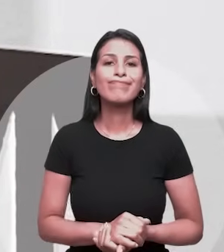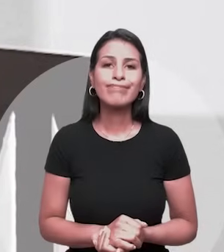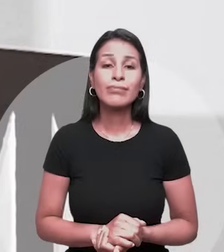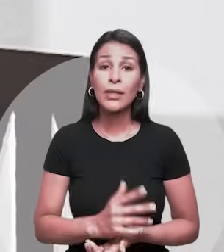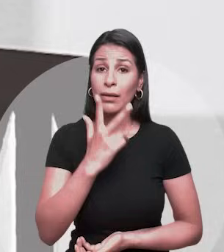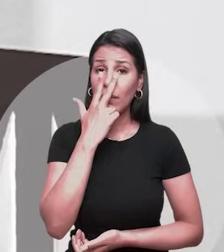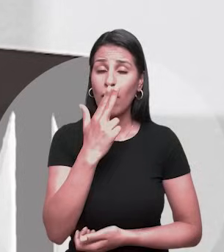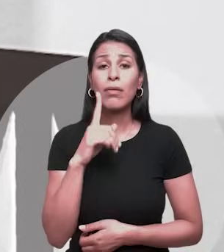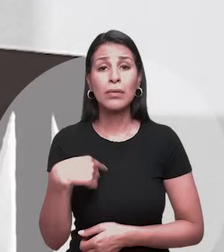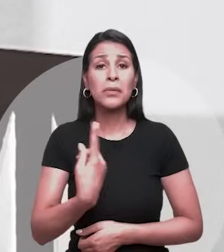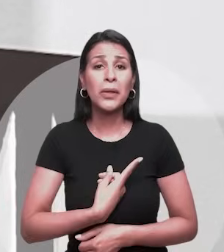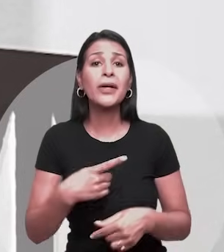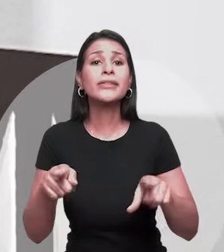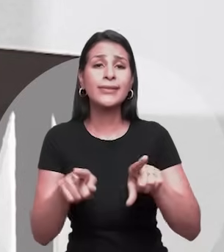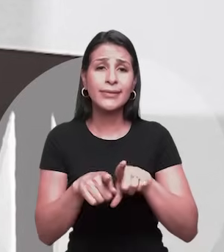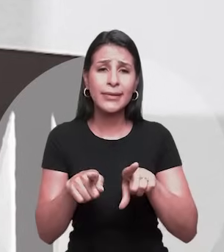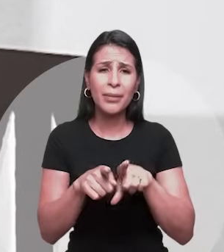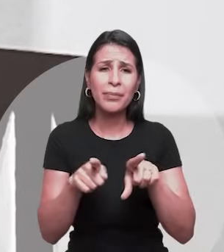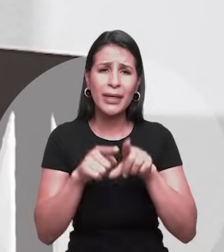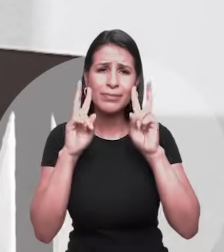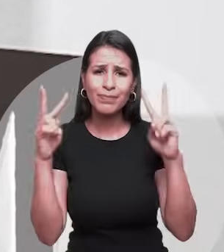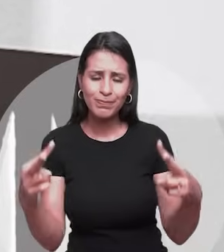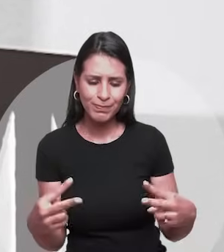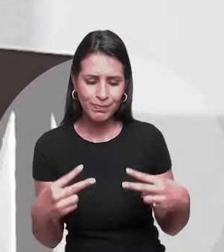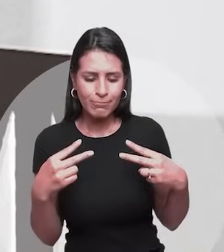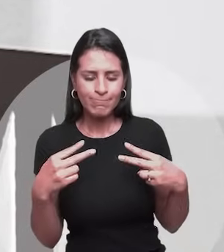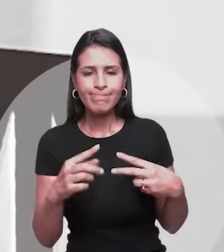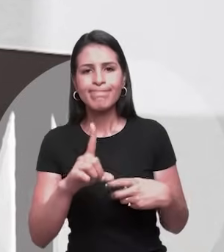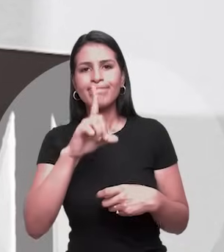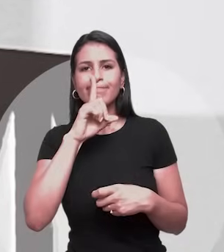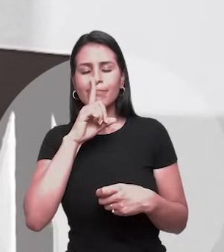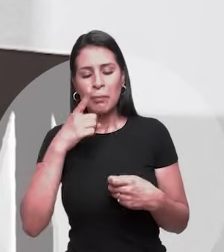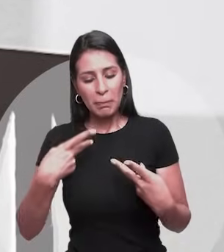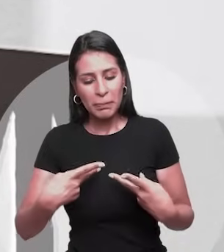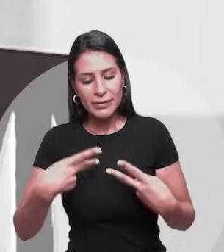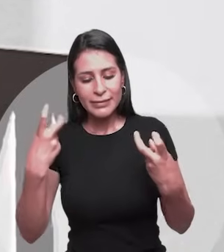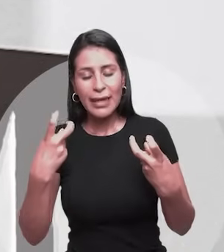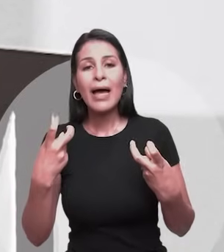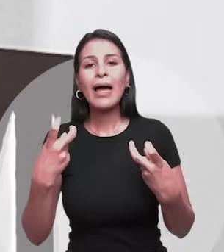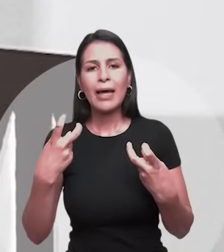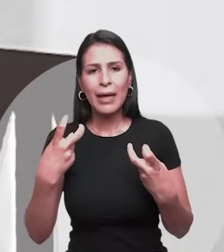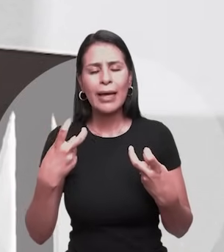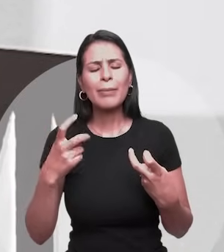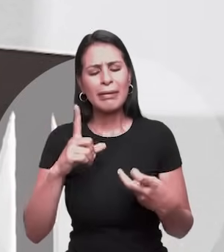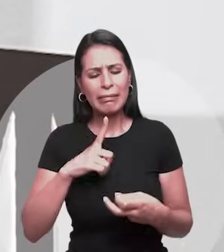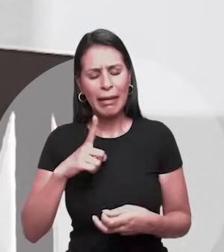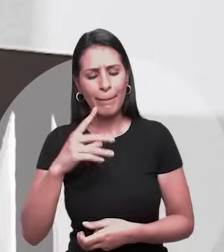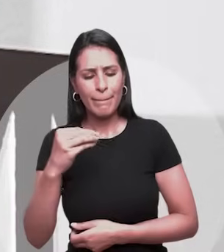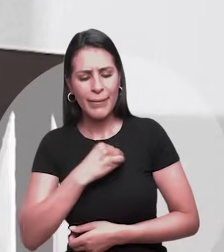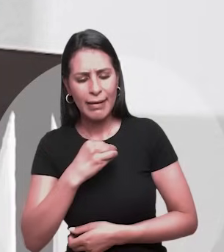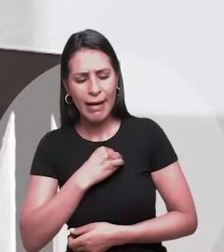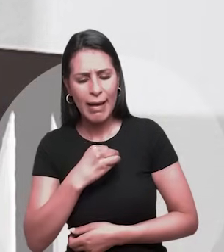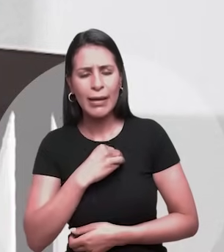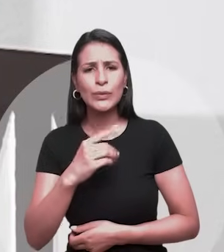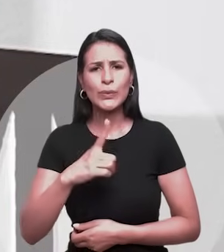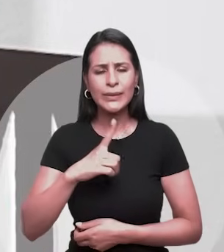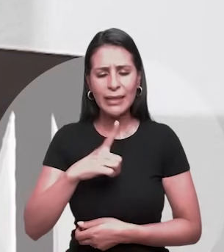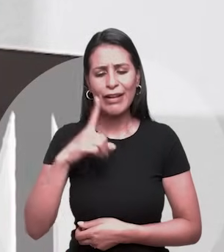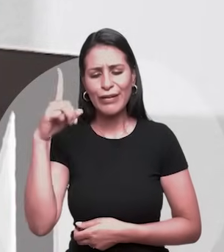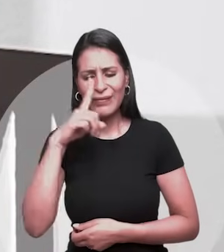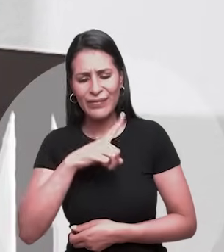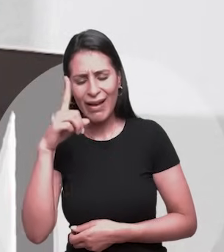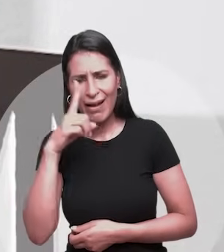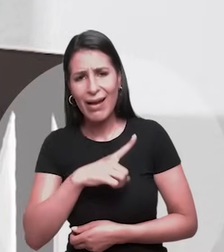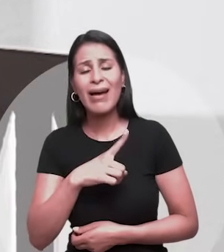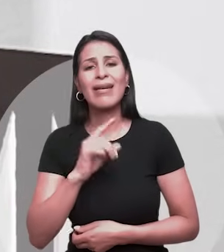muitas vezes, reconhecemos e precisamos reconhecer que somos pessoas pecadoras, que somos